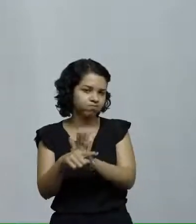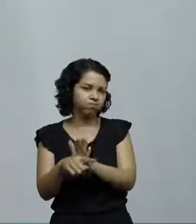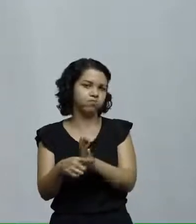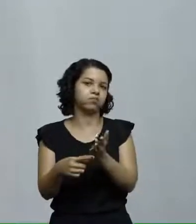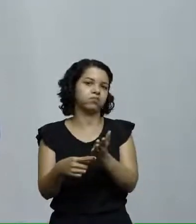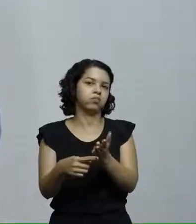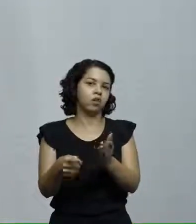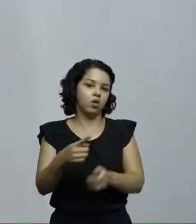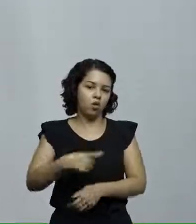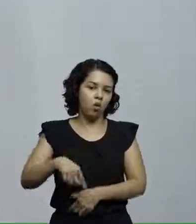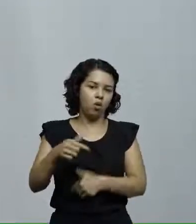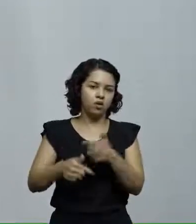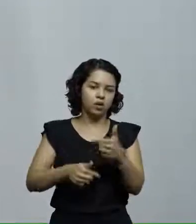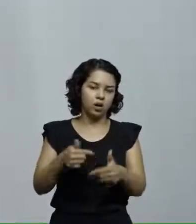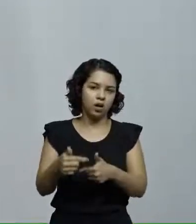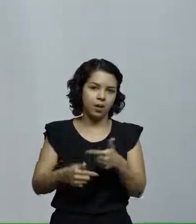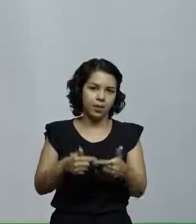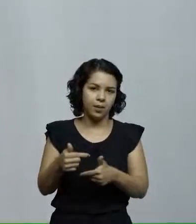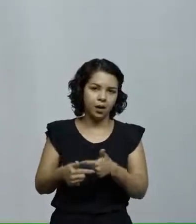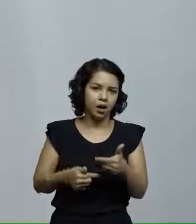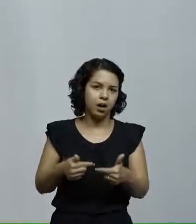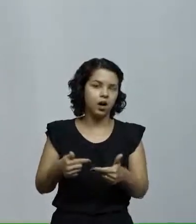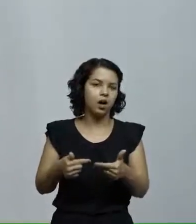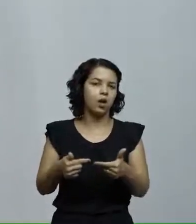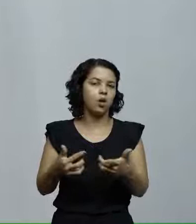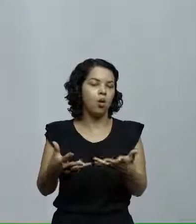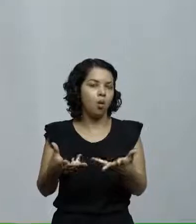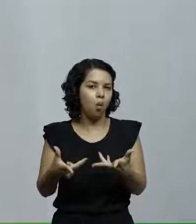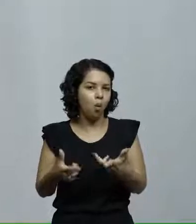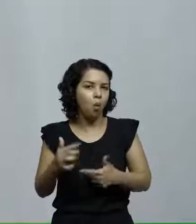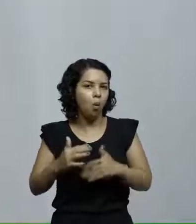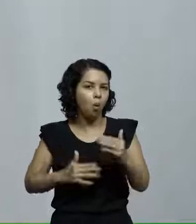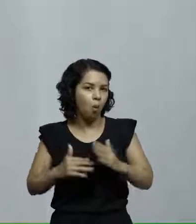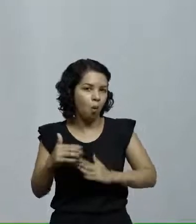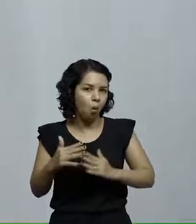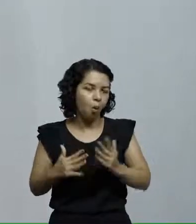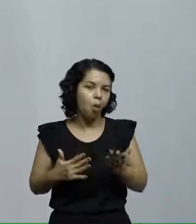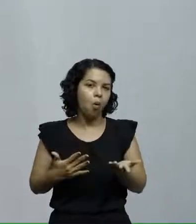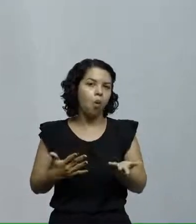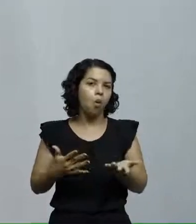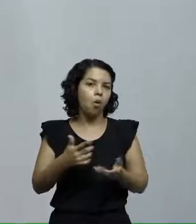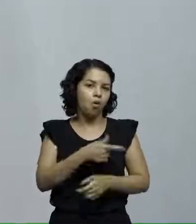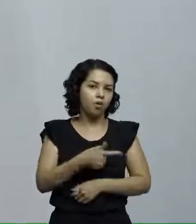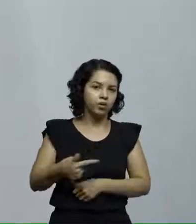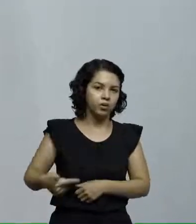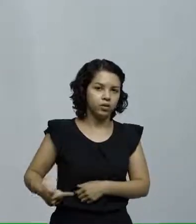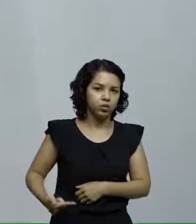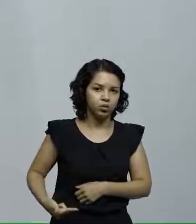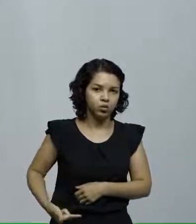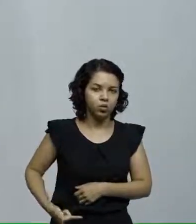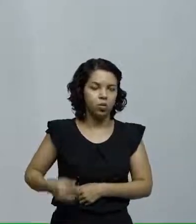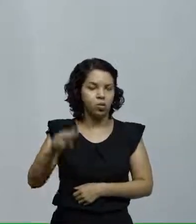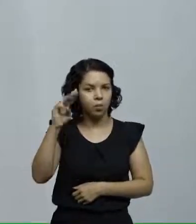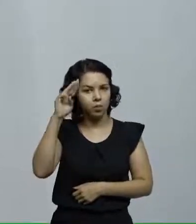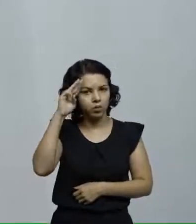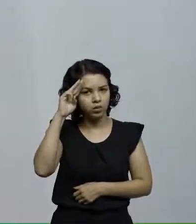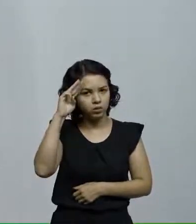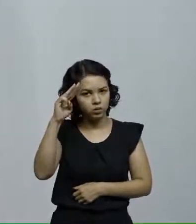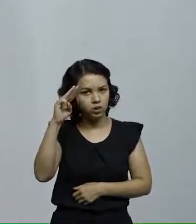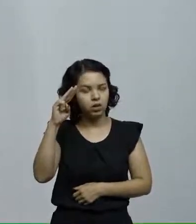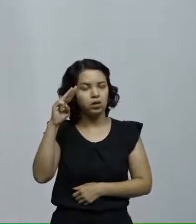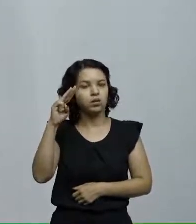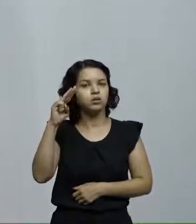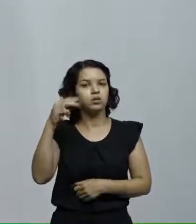né, ali a eficiência do nosso serviço. Então, o governador Moisés definiu como um parâmetro a fiscalização nos postos de